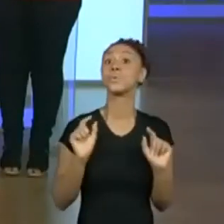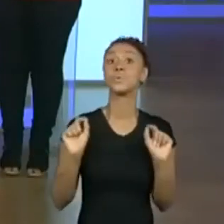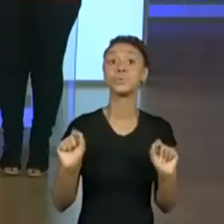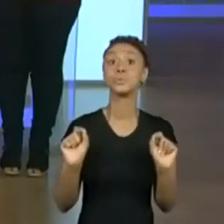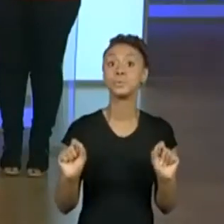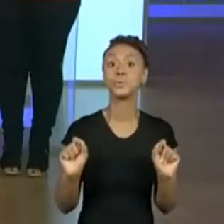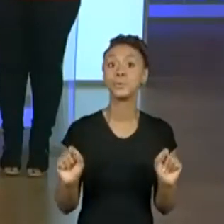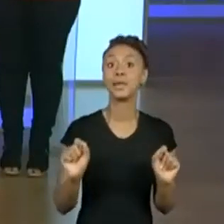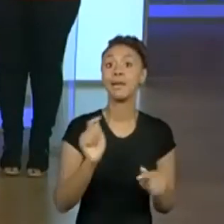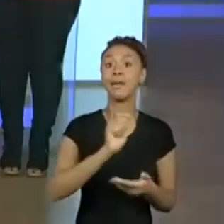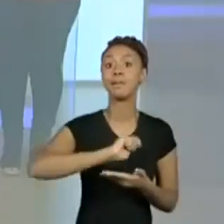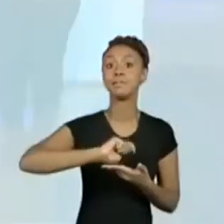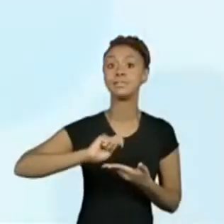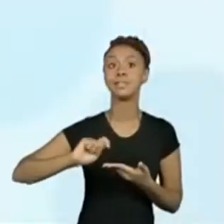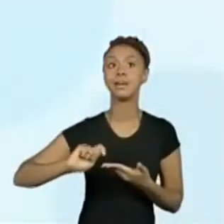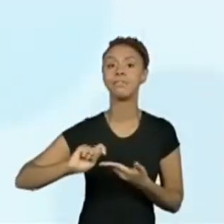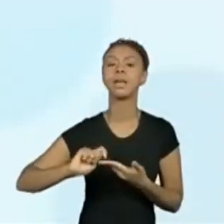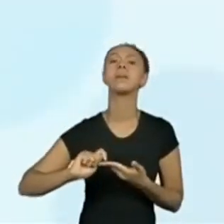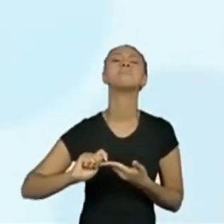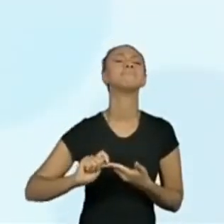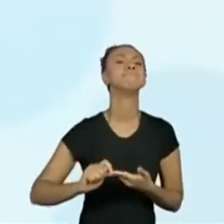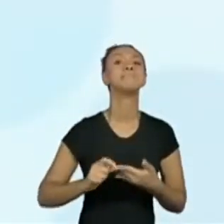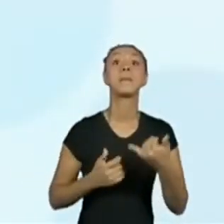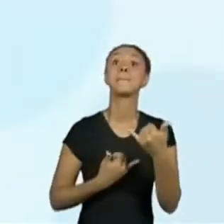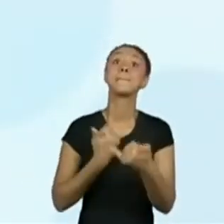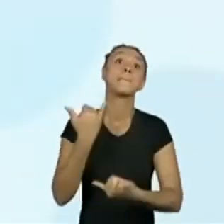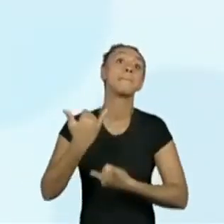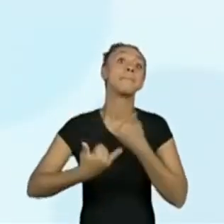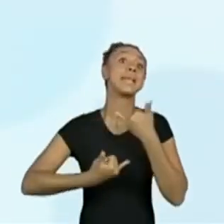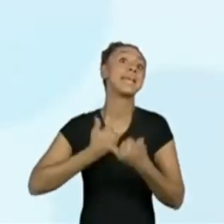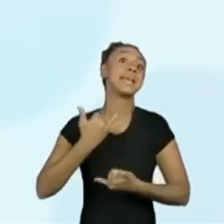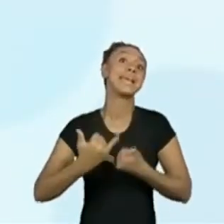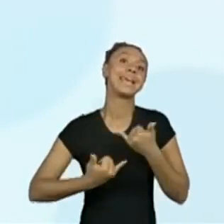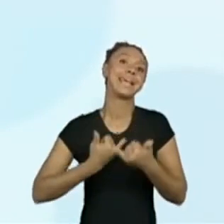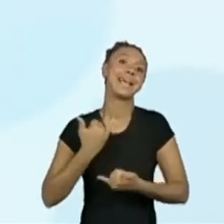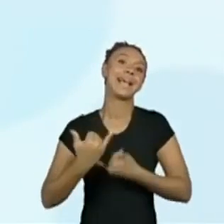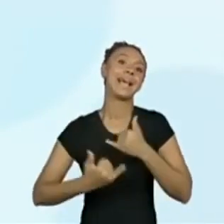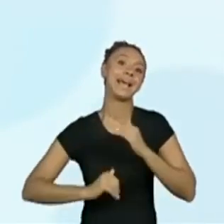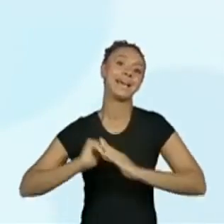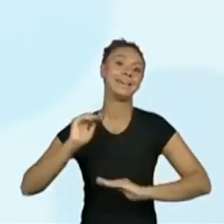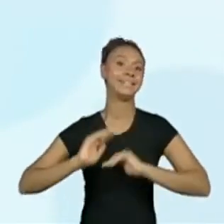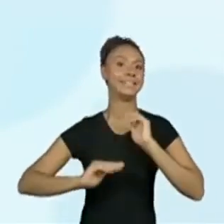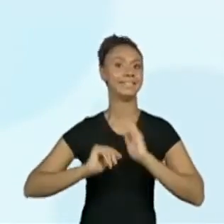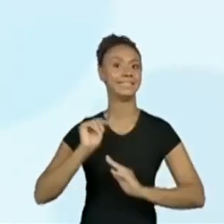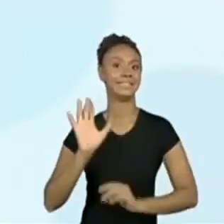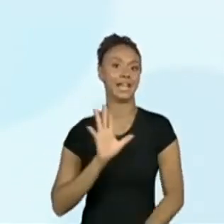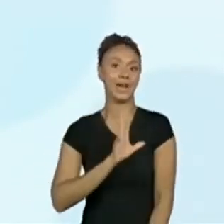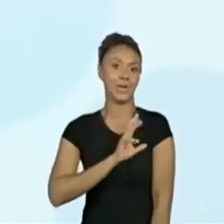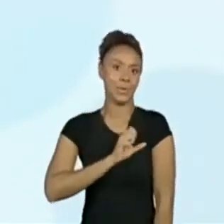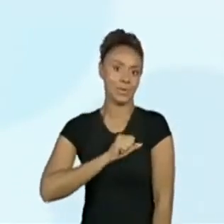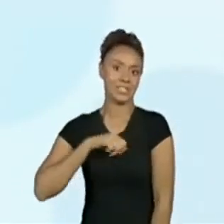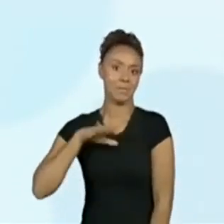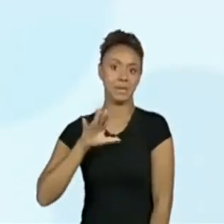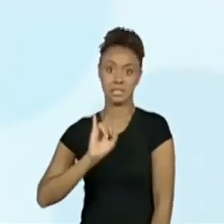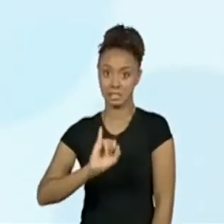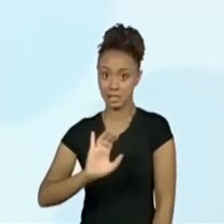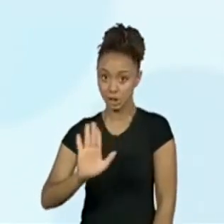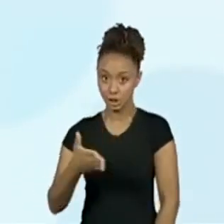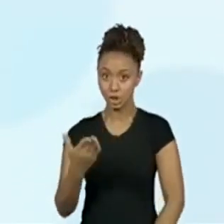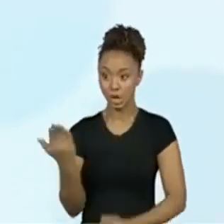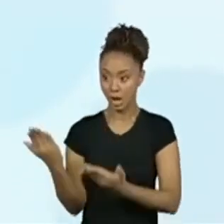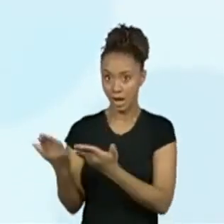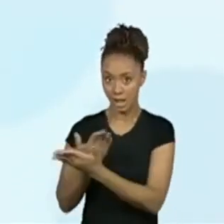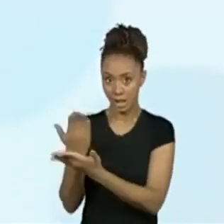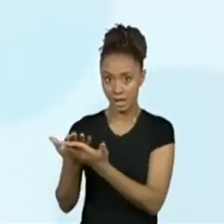vamos falar da nossa brincadeira preferida. Quem tem o material, já tem aí o espacinho